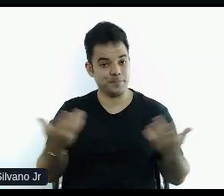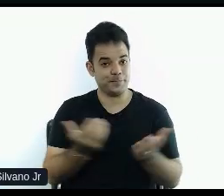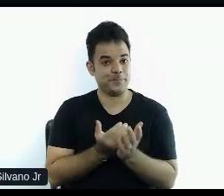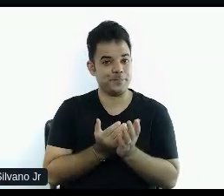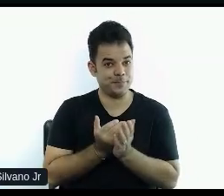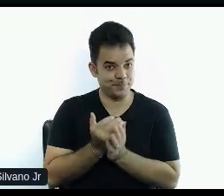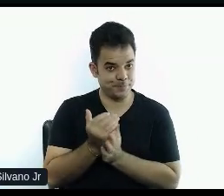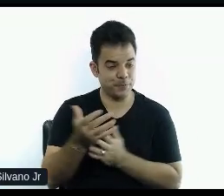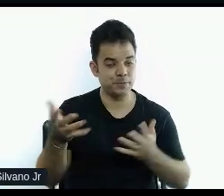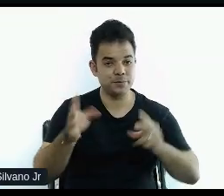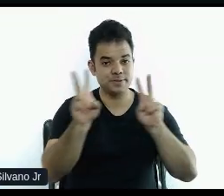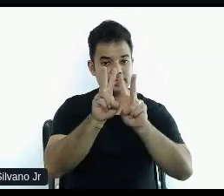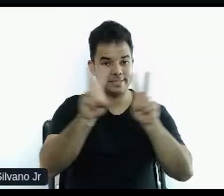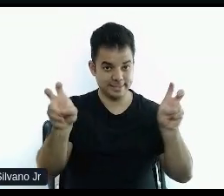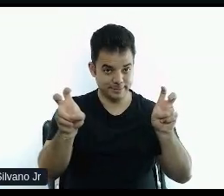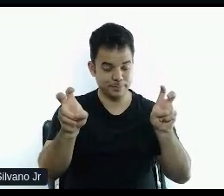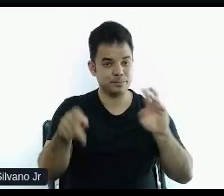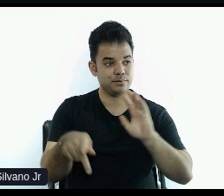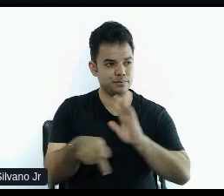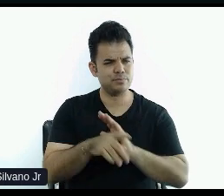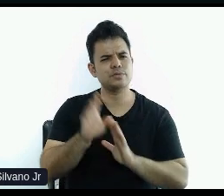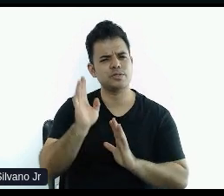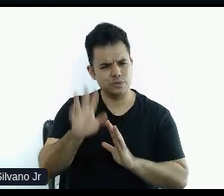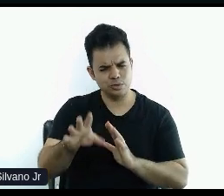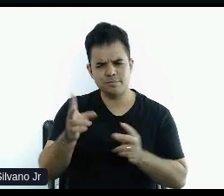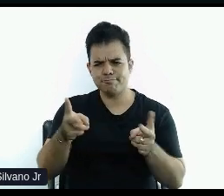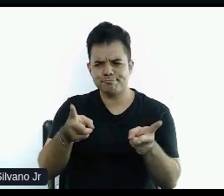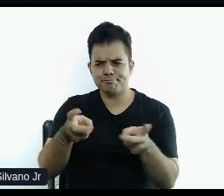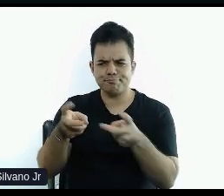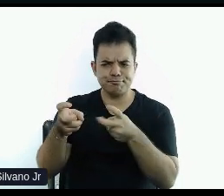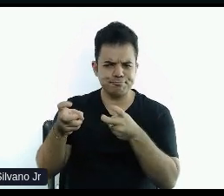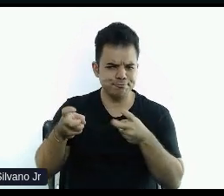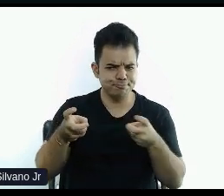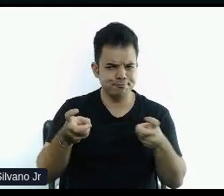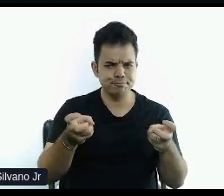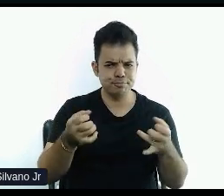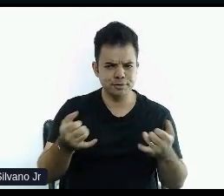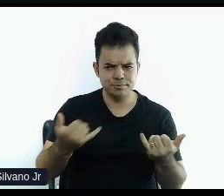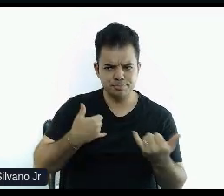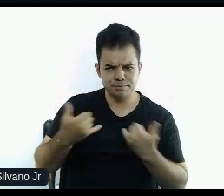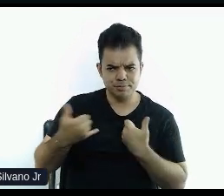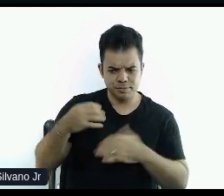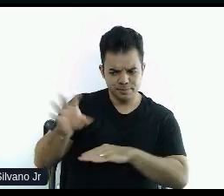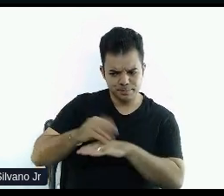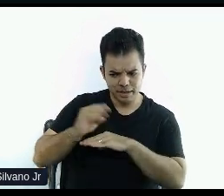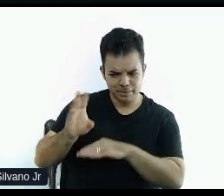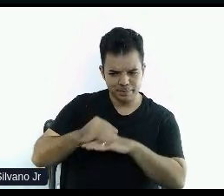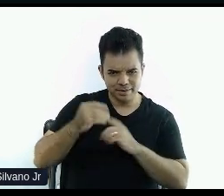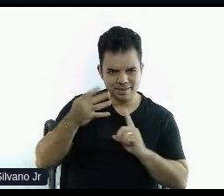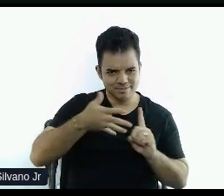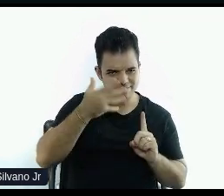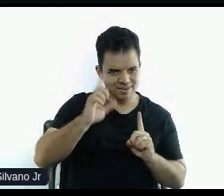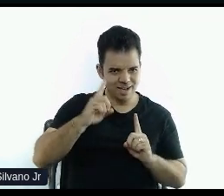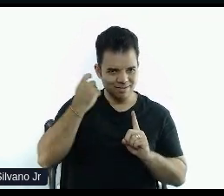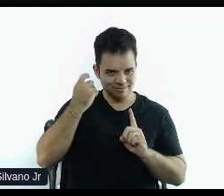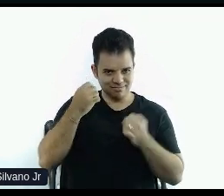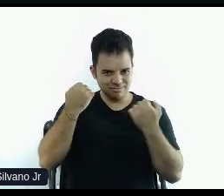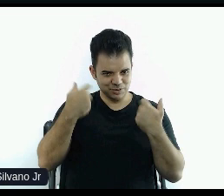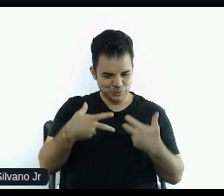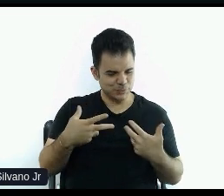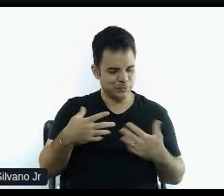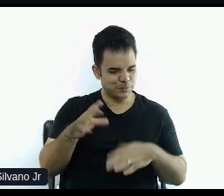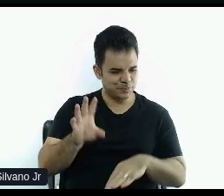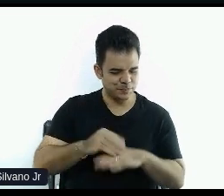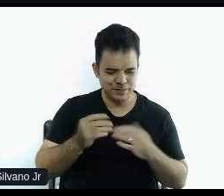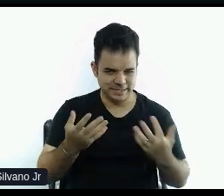um tema, já vi algumas coisas que comentaram até aproveitando da palestra anterior, que foi sensacional, e também